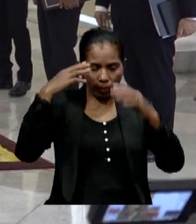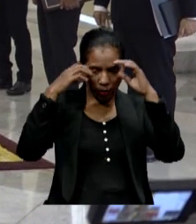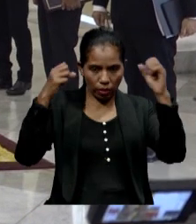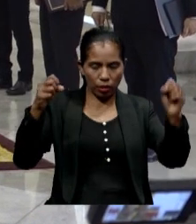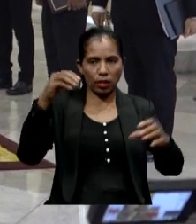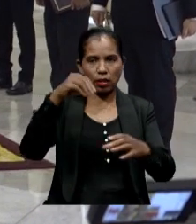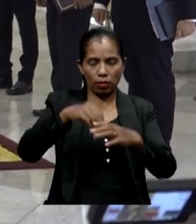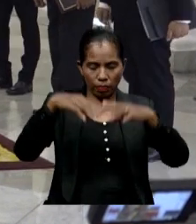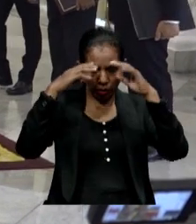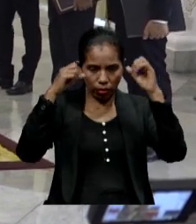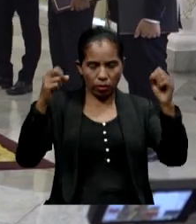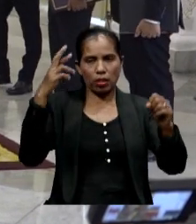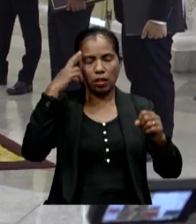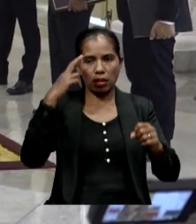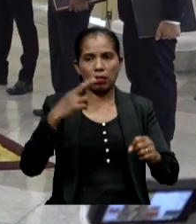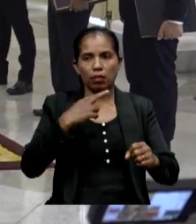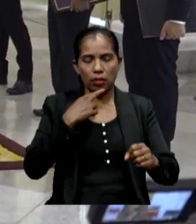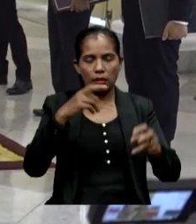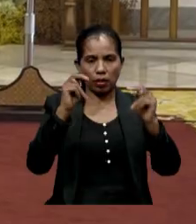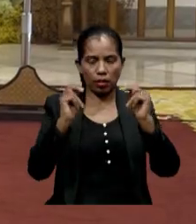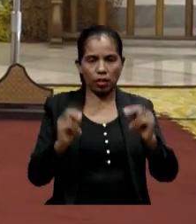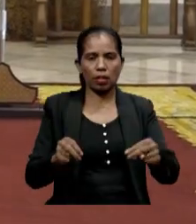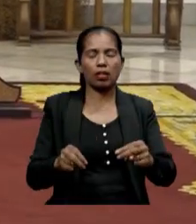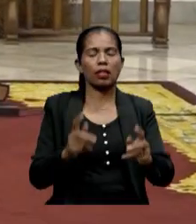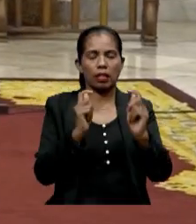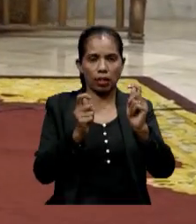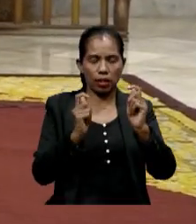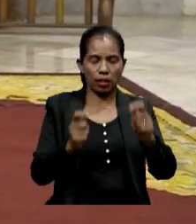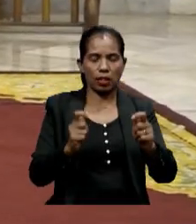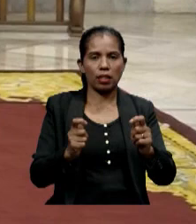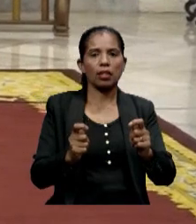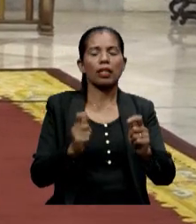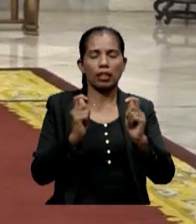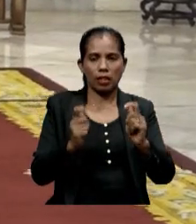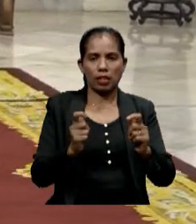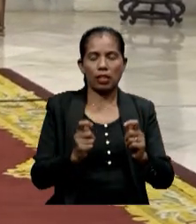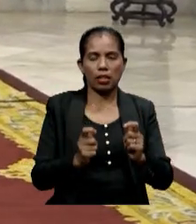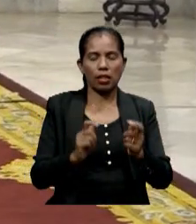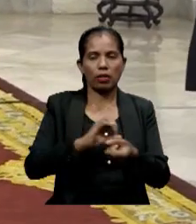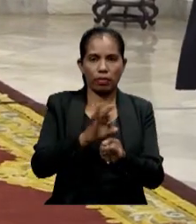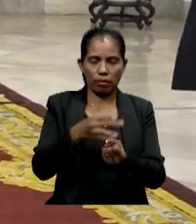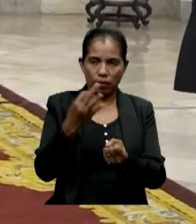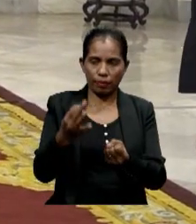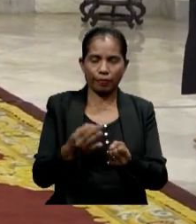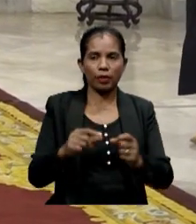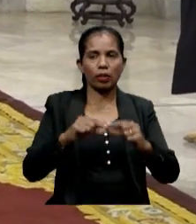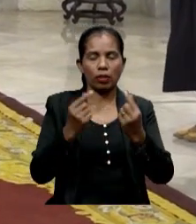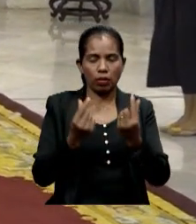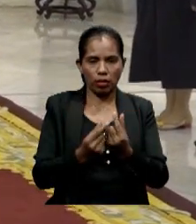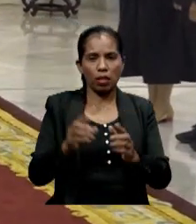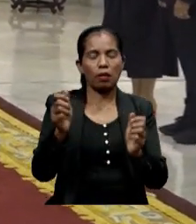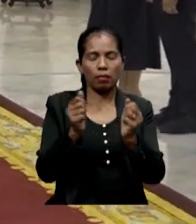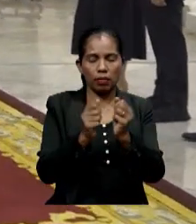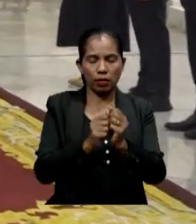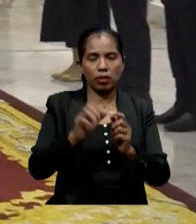Presidente da República José Ramos Horta, tem que submeter ba teste PCR. Equipa delegação nebe acompanha chefe Estado